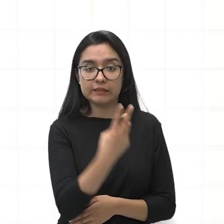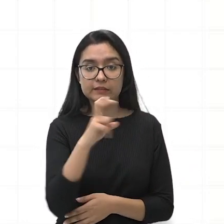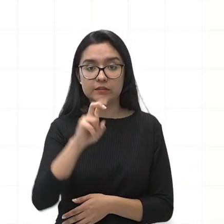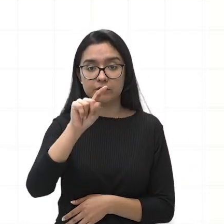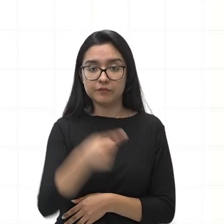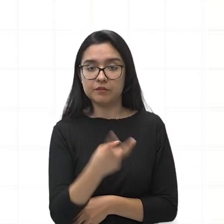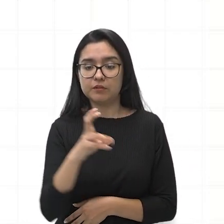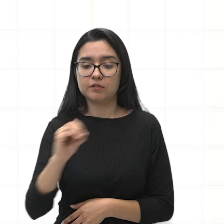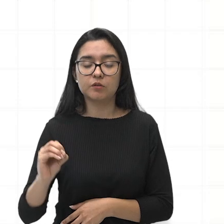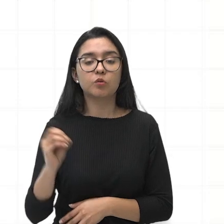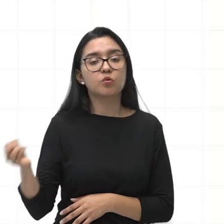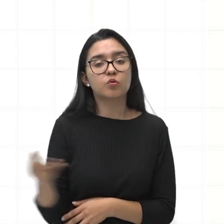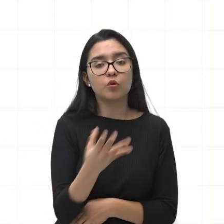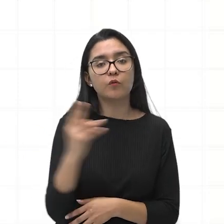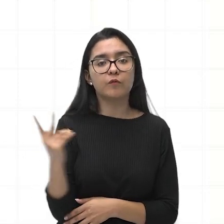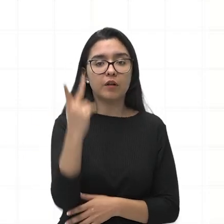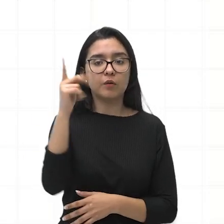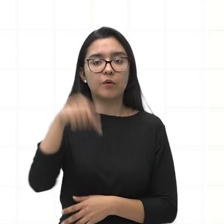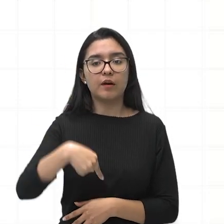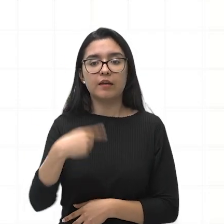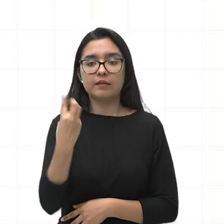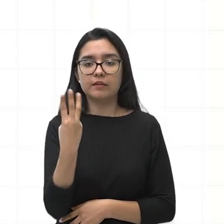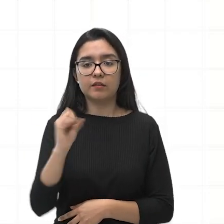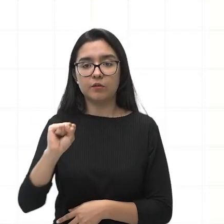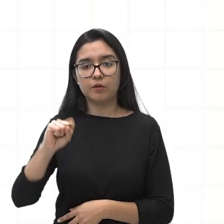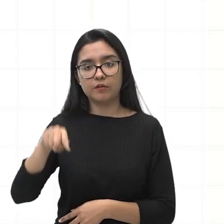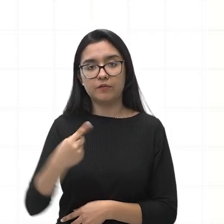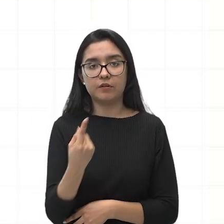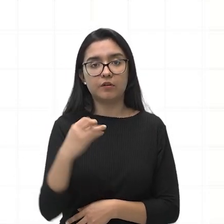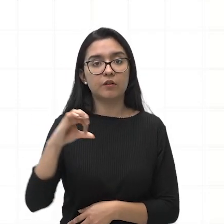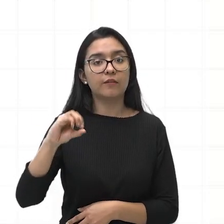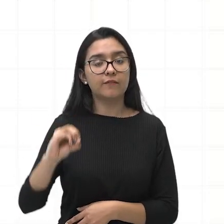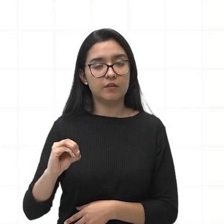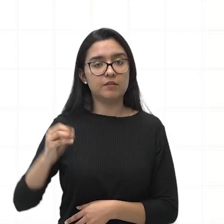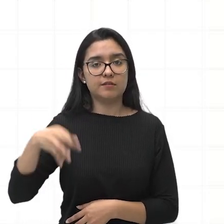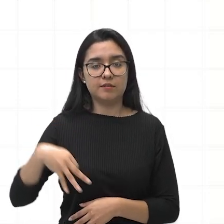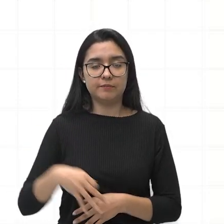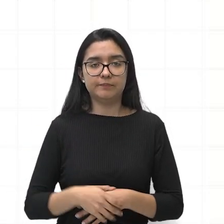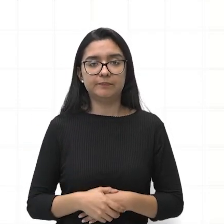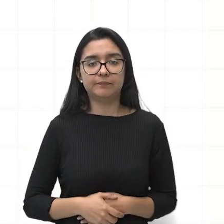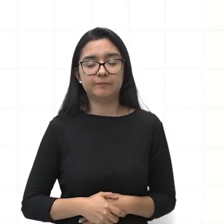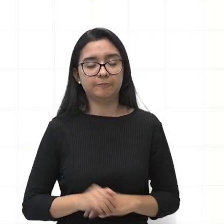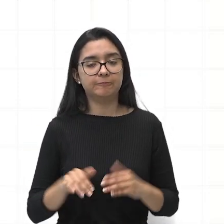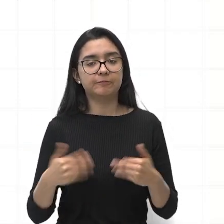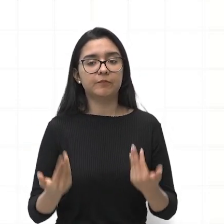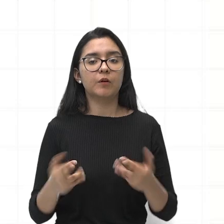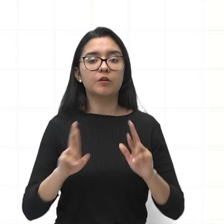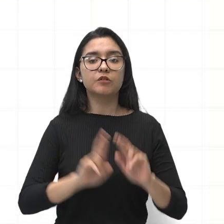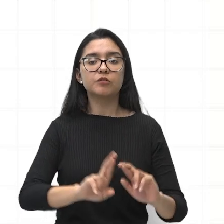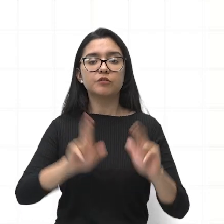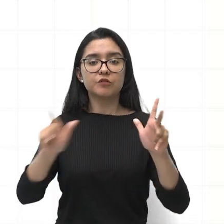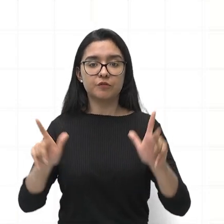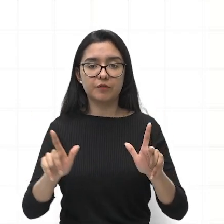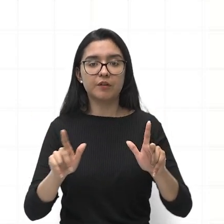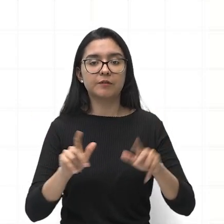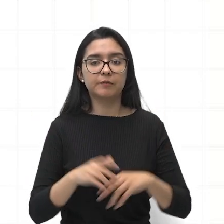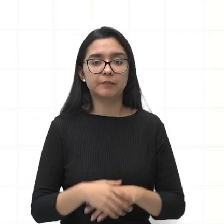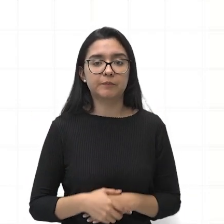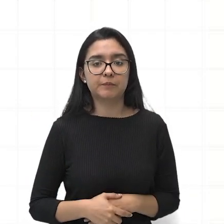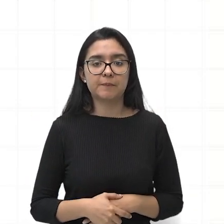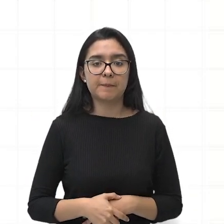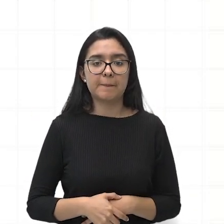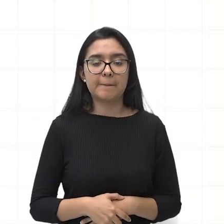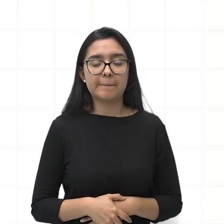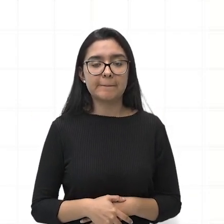35,50 e o novo preço é R$ 38,90. Portanto, a diferença entre os preços é